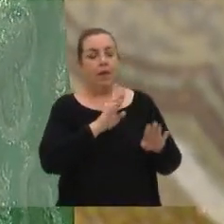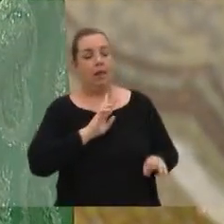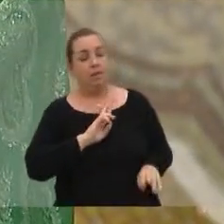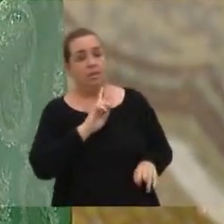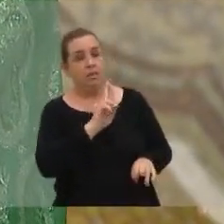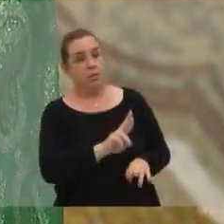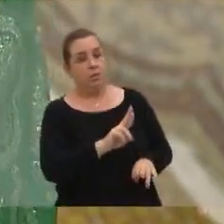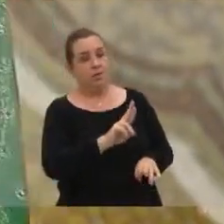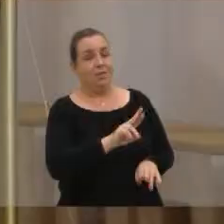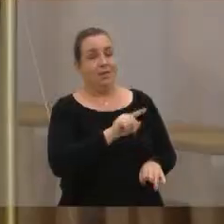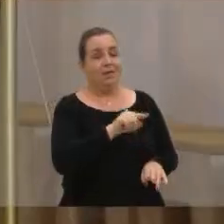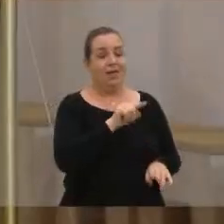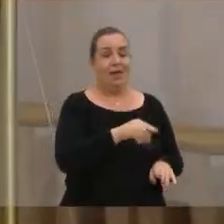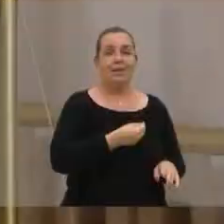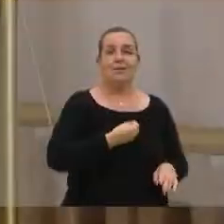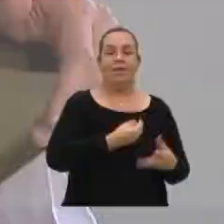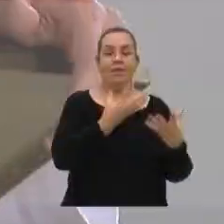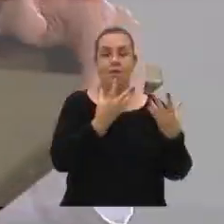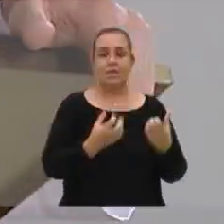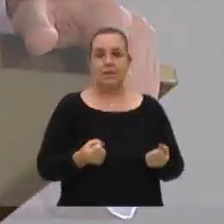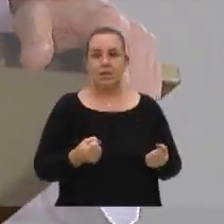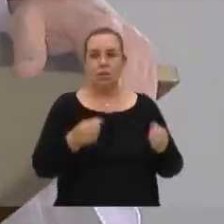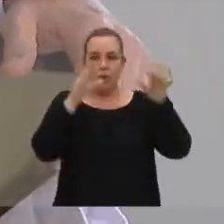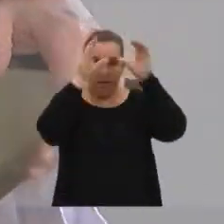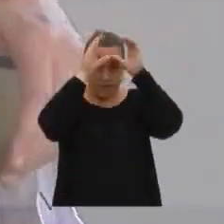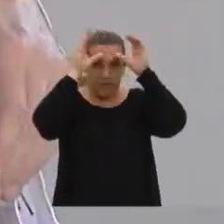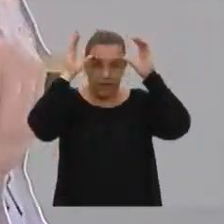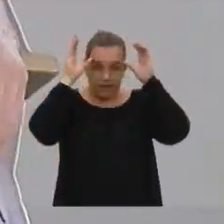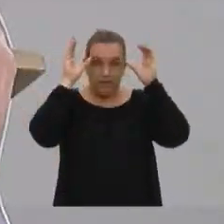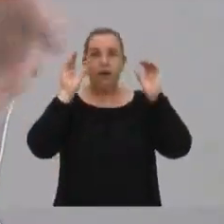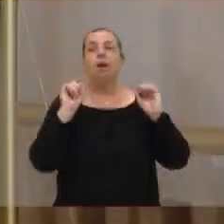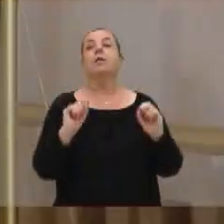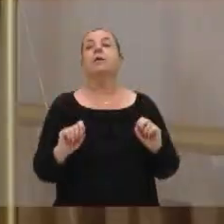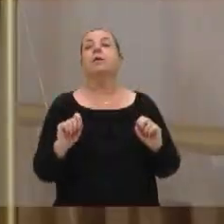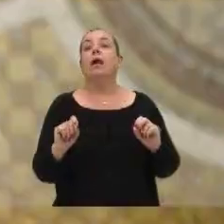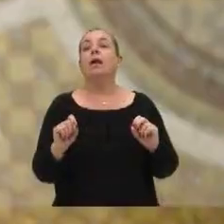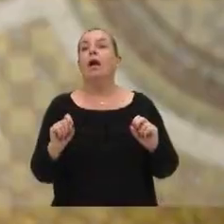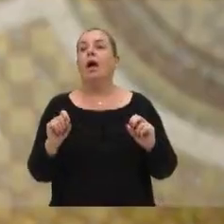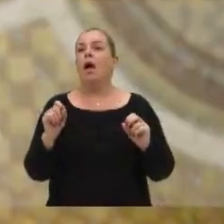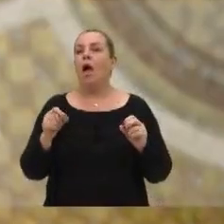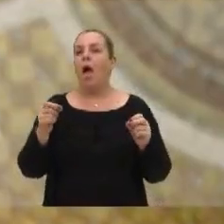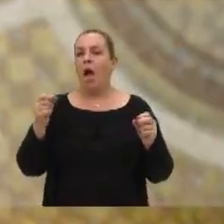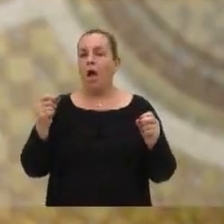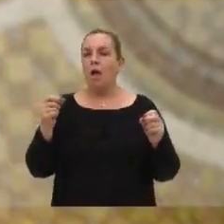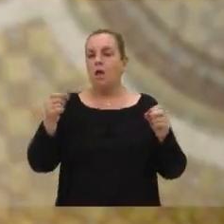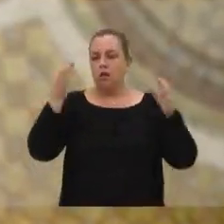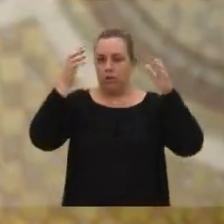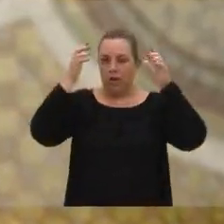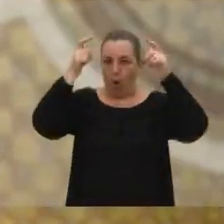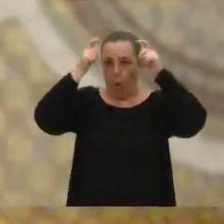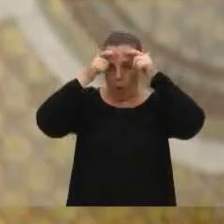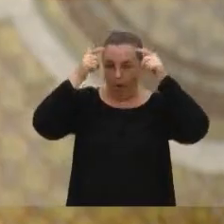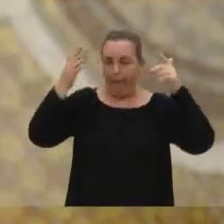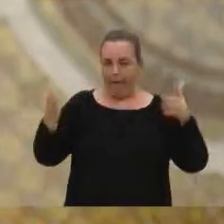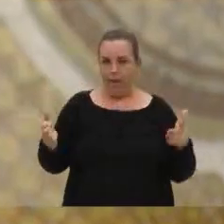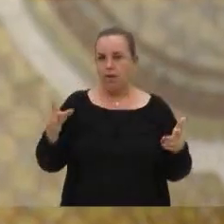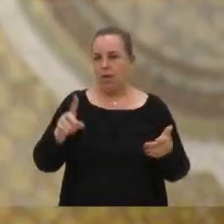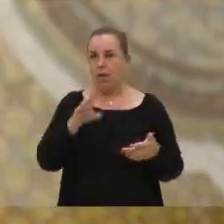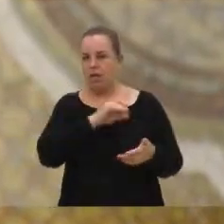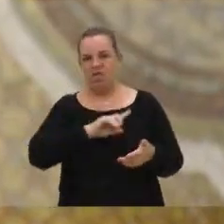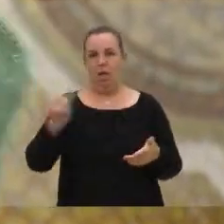religiosamente, ele estava aceitando César, que era na época Tibério, que se fazia um